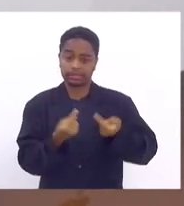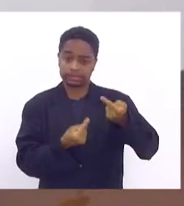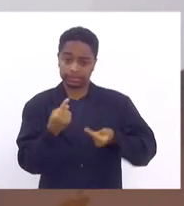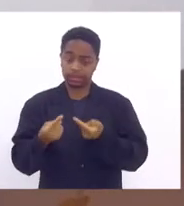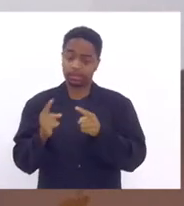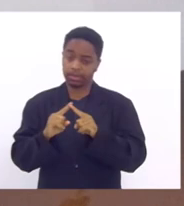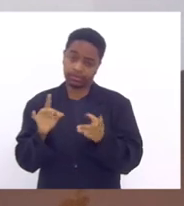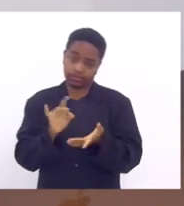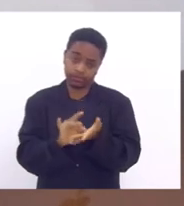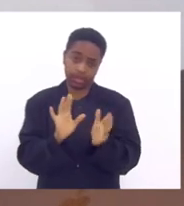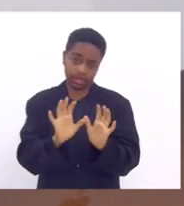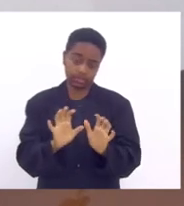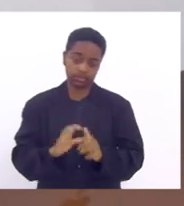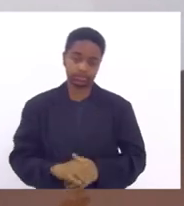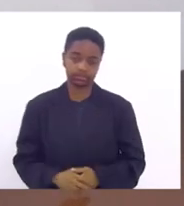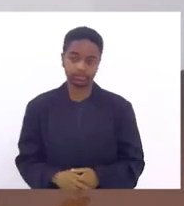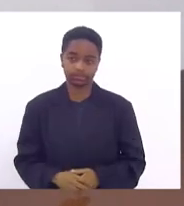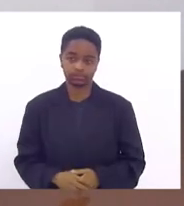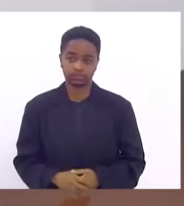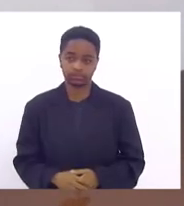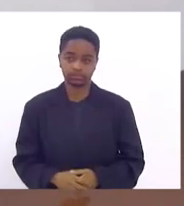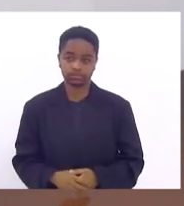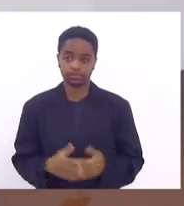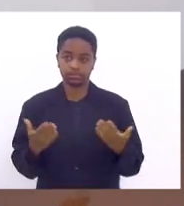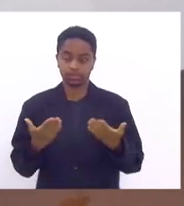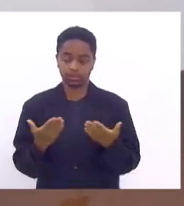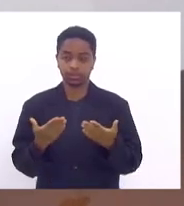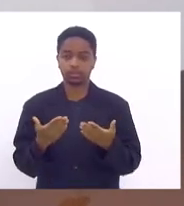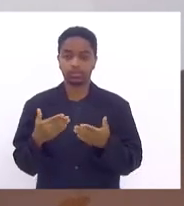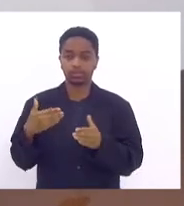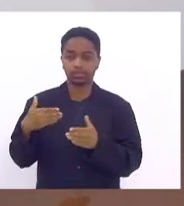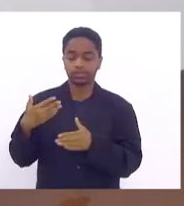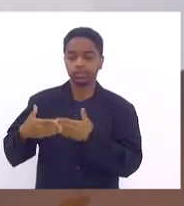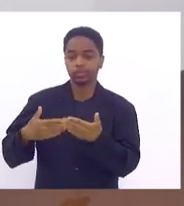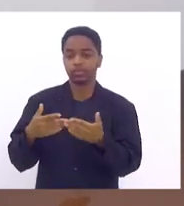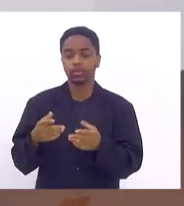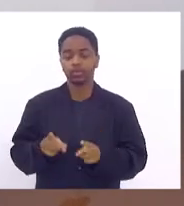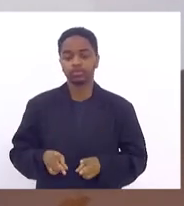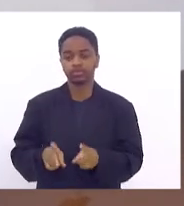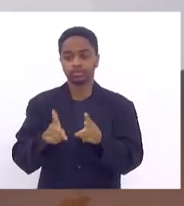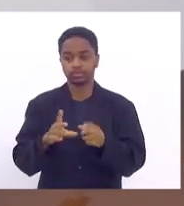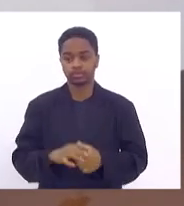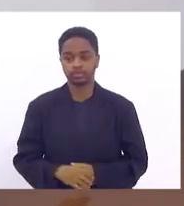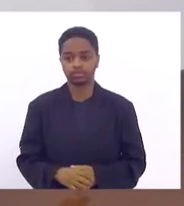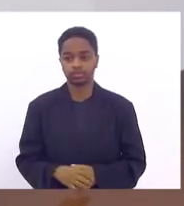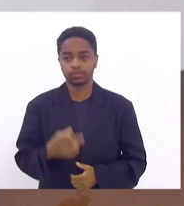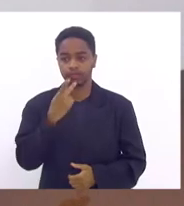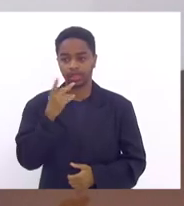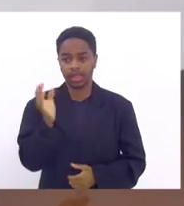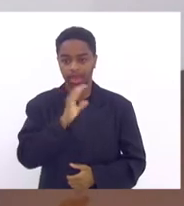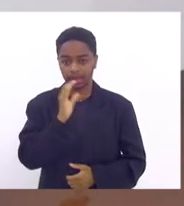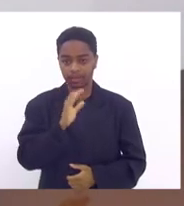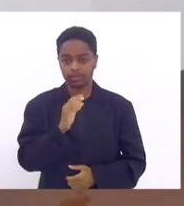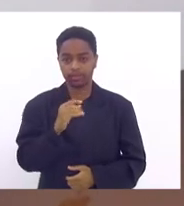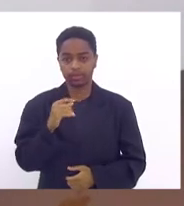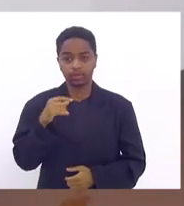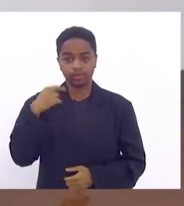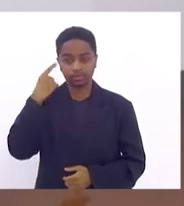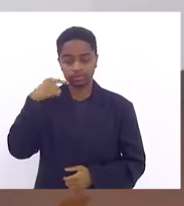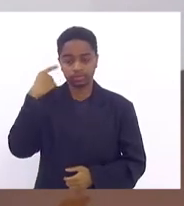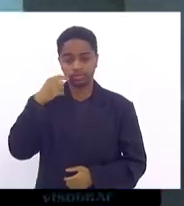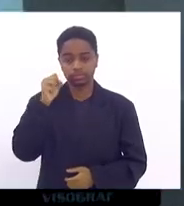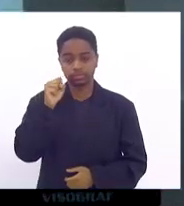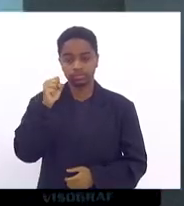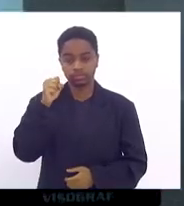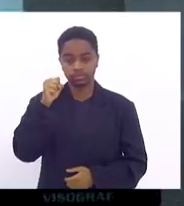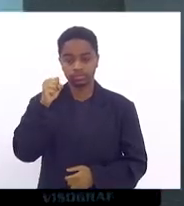fato já avançando aqui para ficar dentro do meu tema e falar rápido né Eh o a advocacia do Senado Federal vem